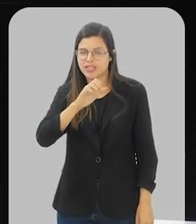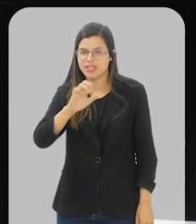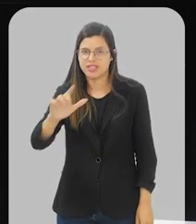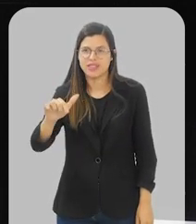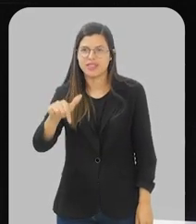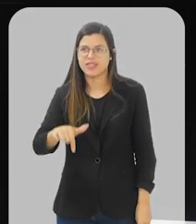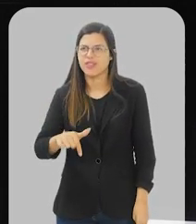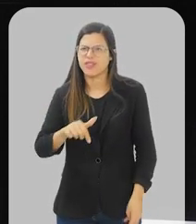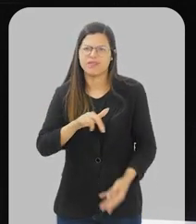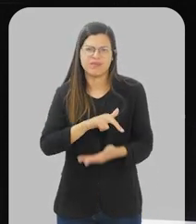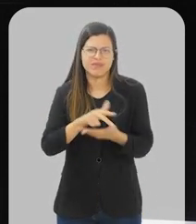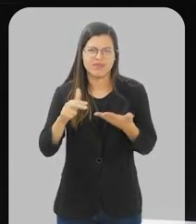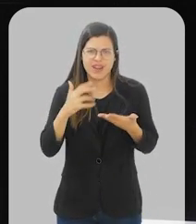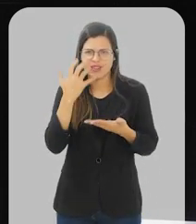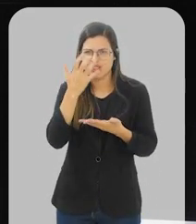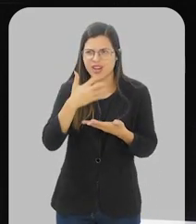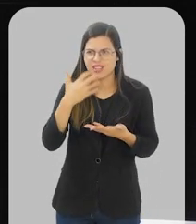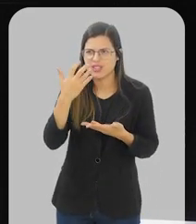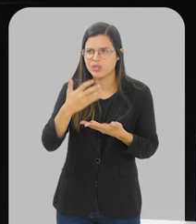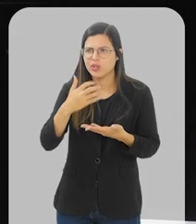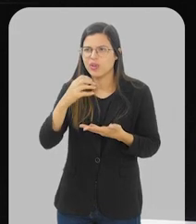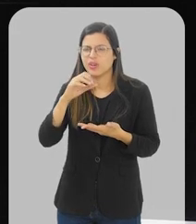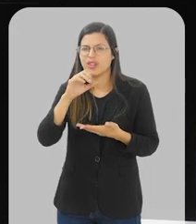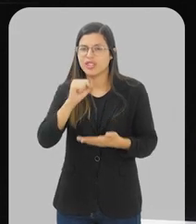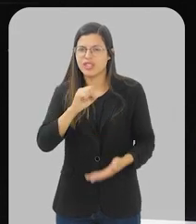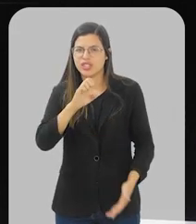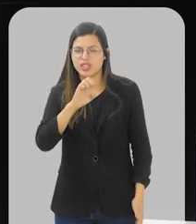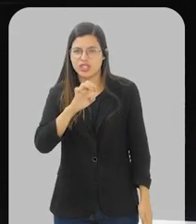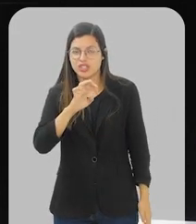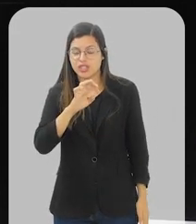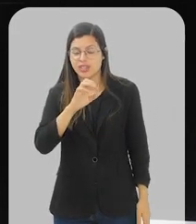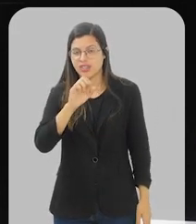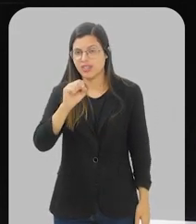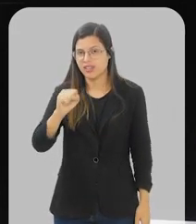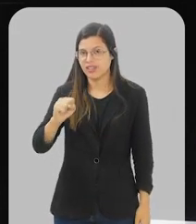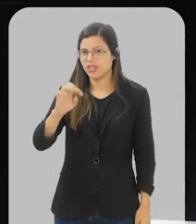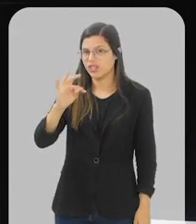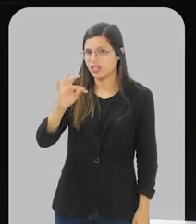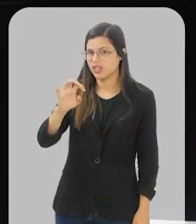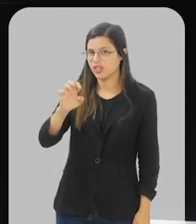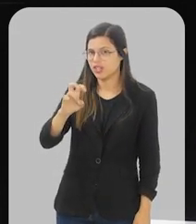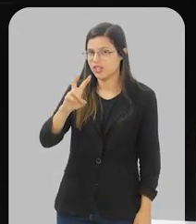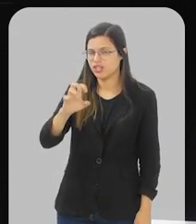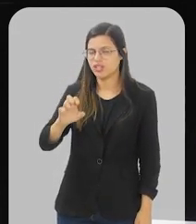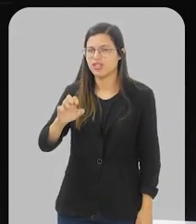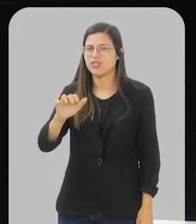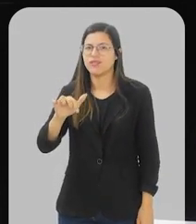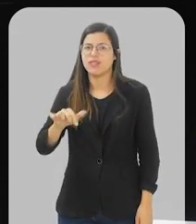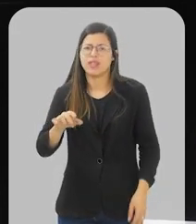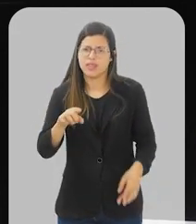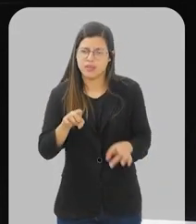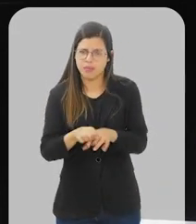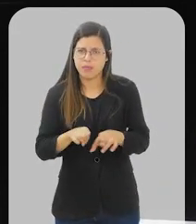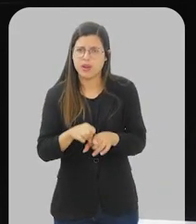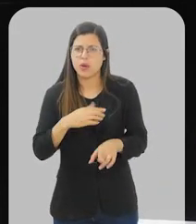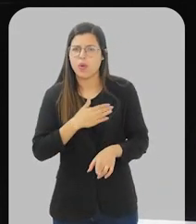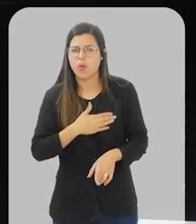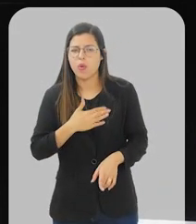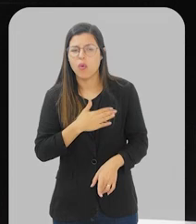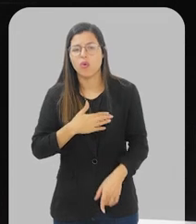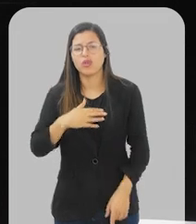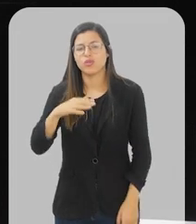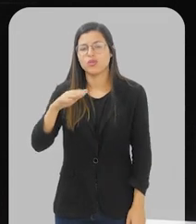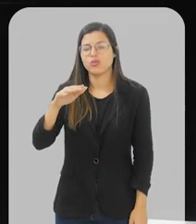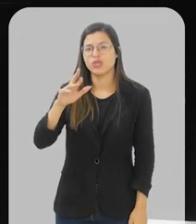Sou fascinado por ouvir Michael Jackson, Barry White, Stevie Wonder, Lionel Rich, mas também gosto de Zé